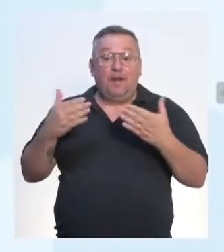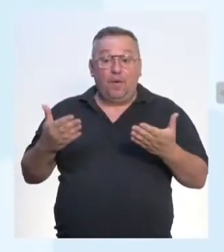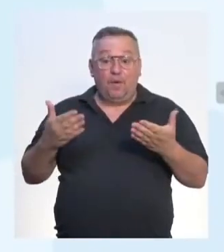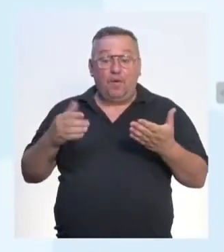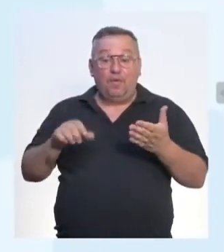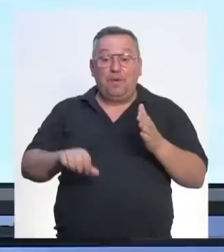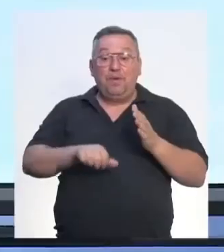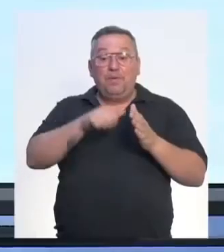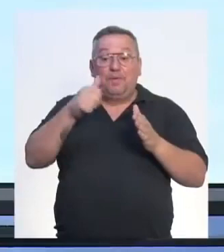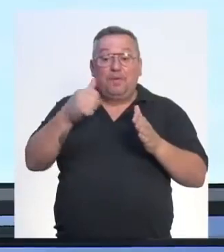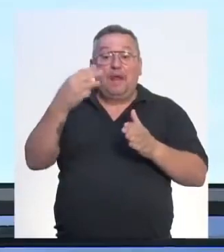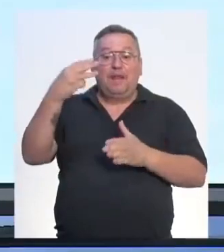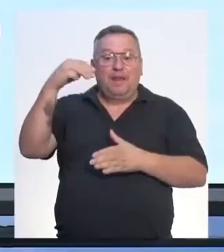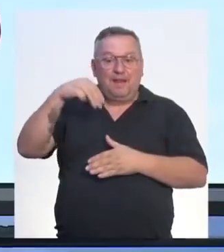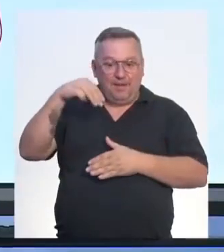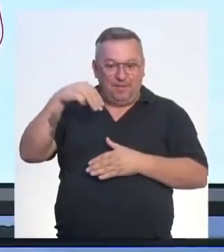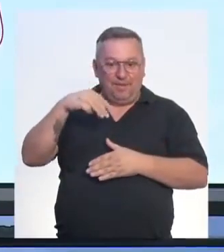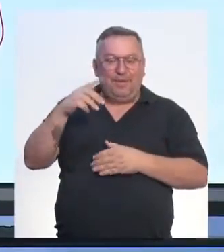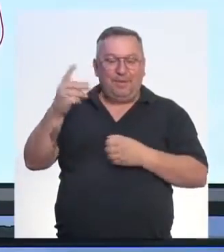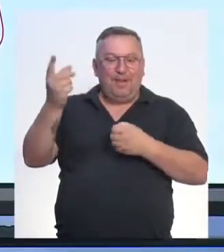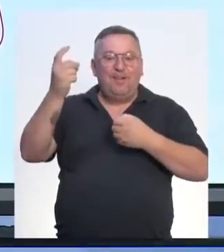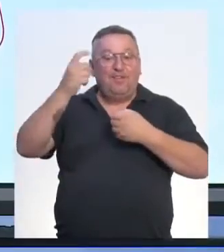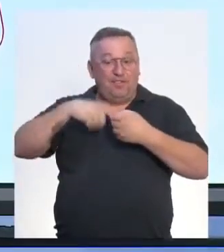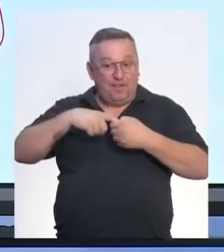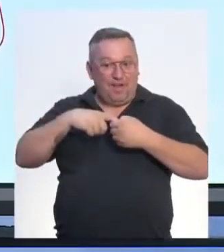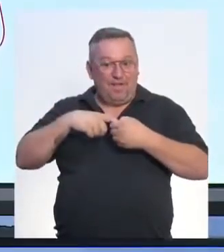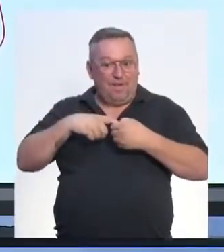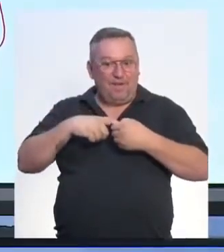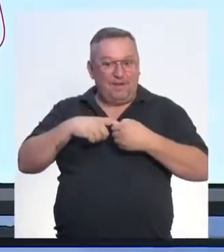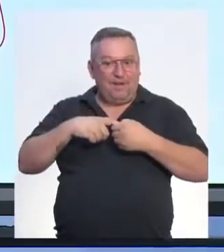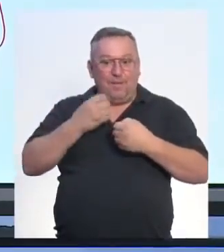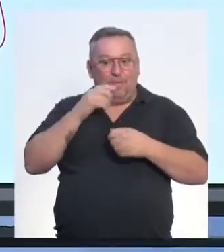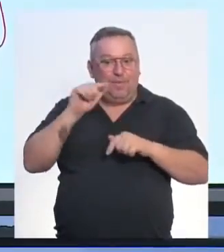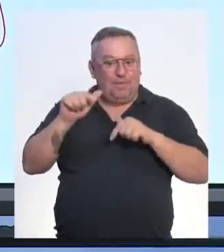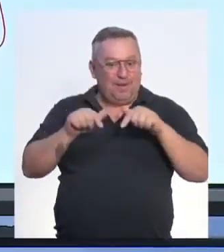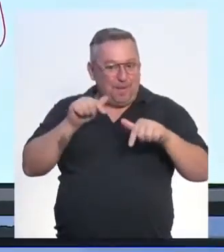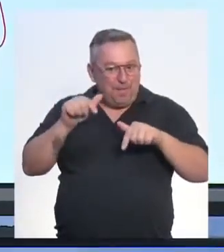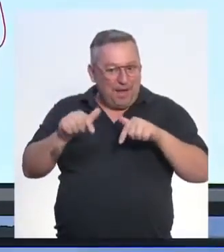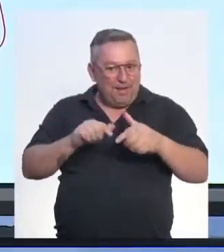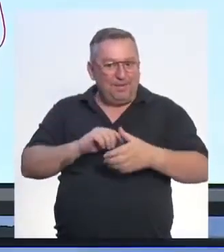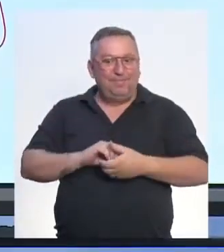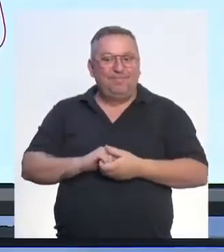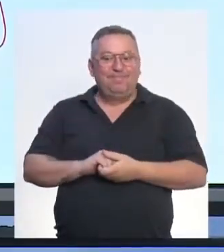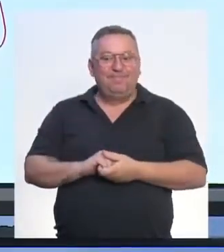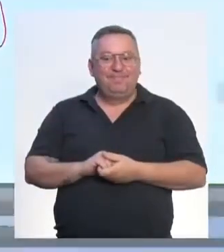é a primeira vez aí, 3 minutinhos para vocês, a gente já retorna. Bom trabalho.